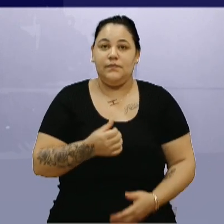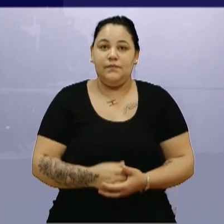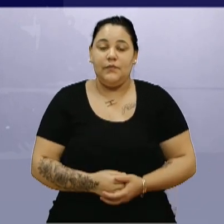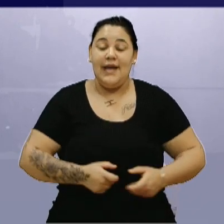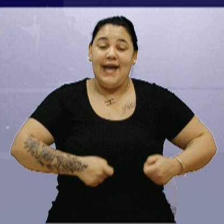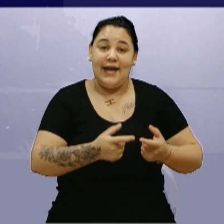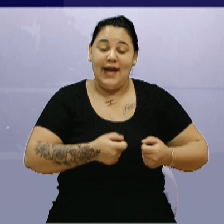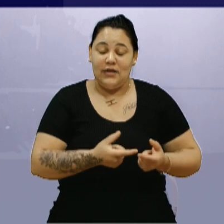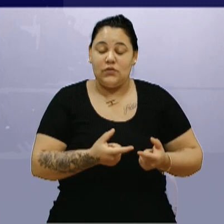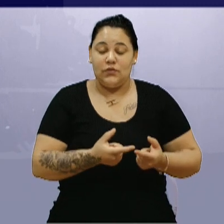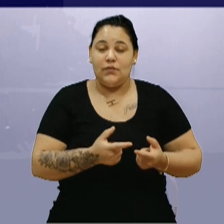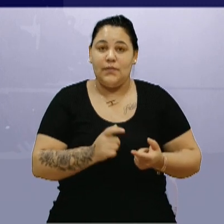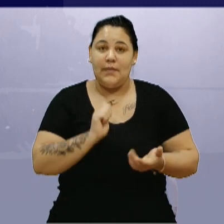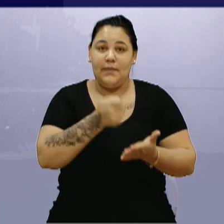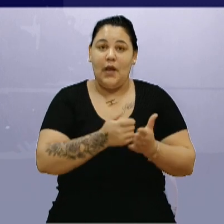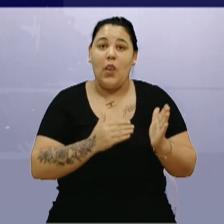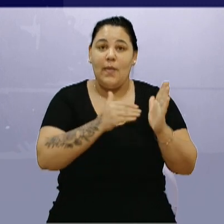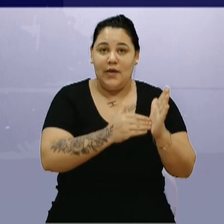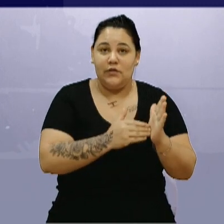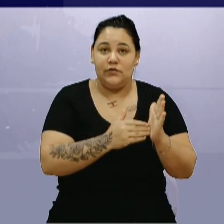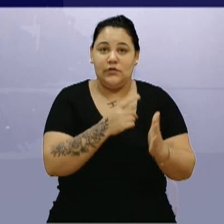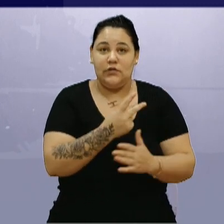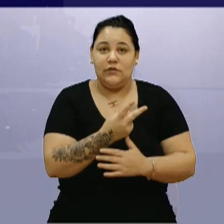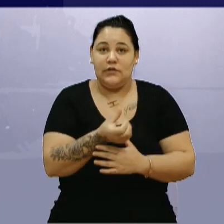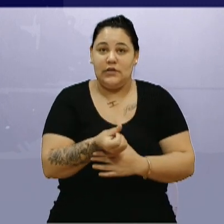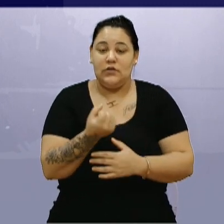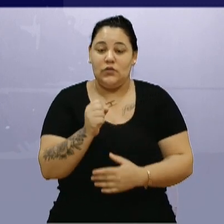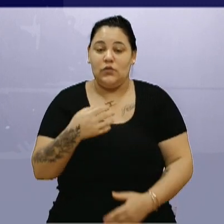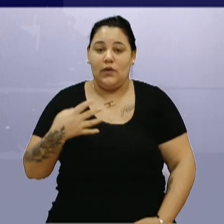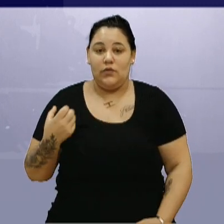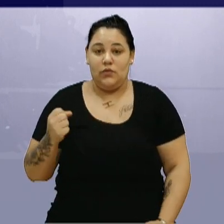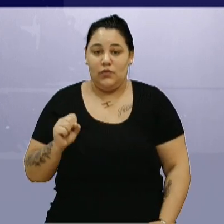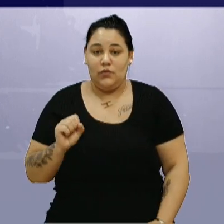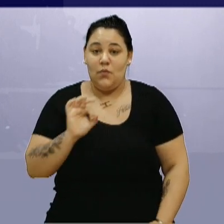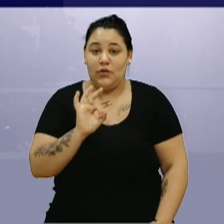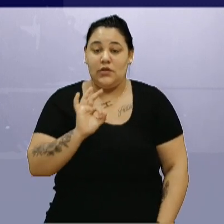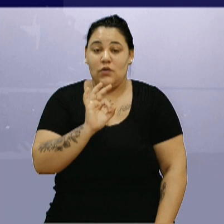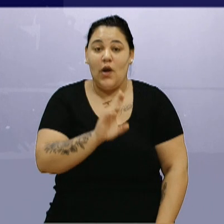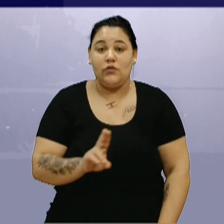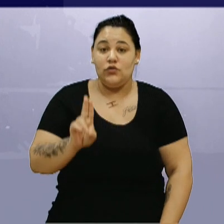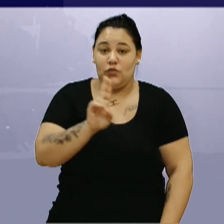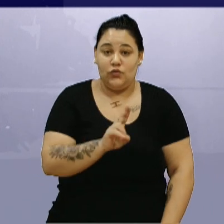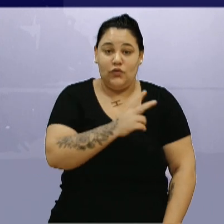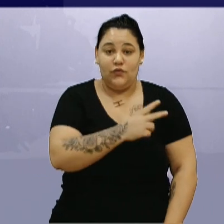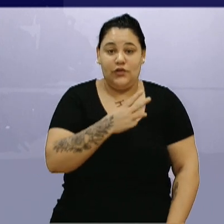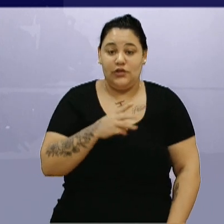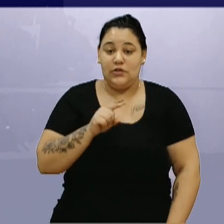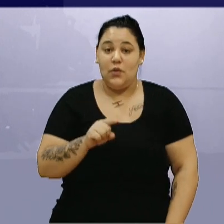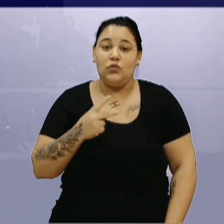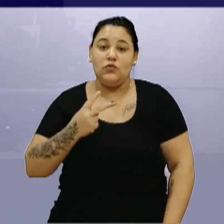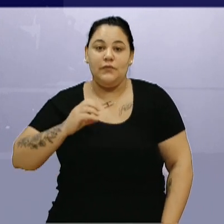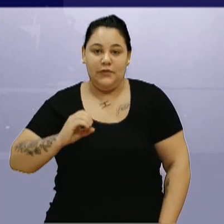Despesas consideradas para fins de limite, 126.848. Percentual de aplicação,